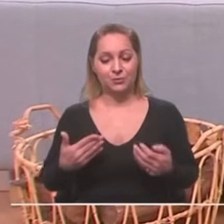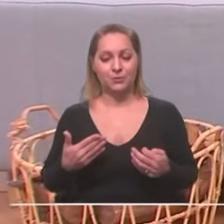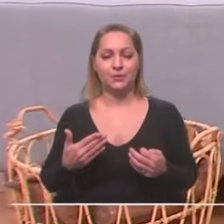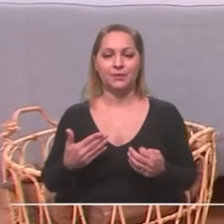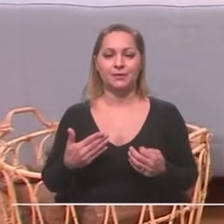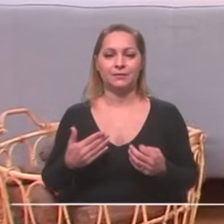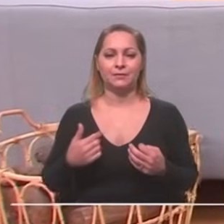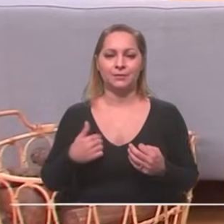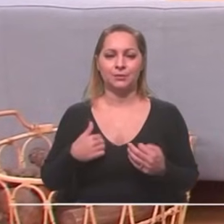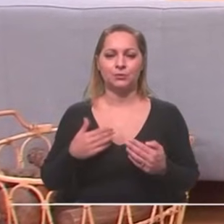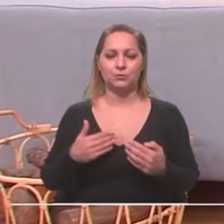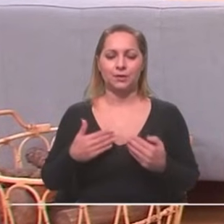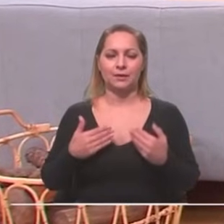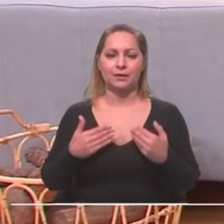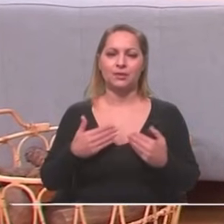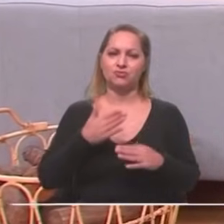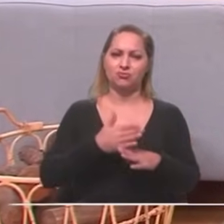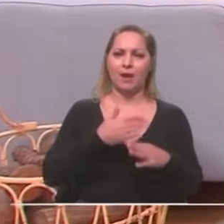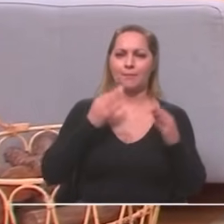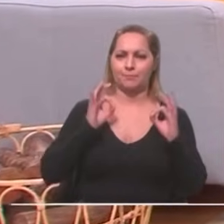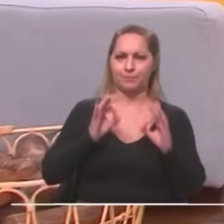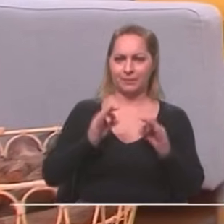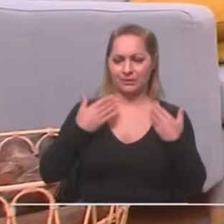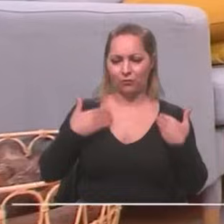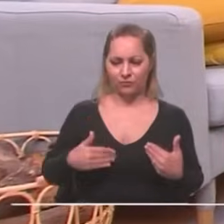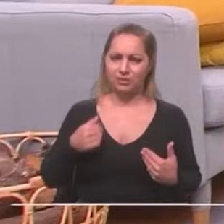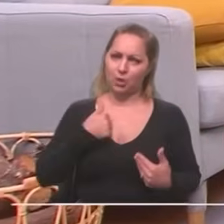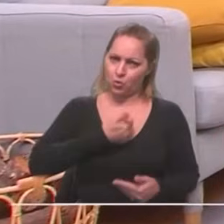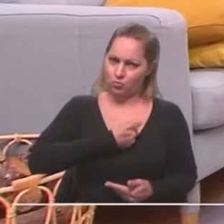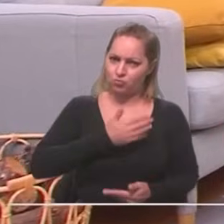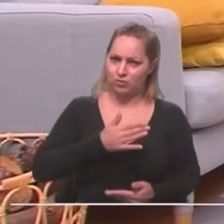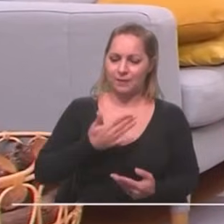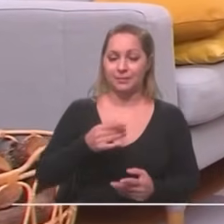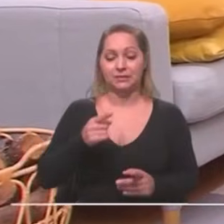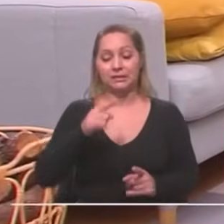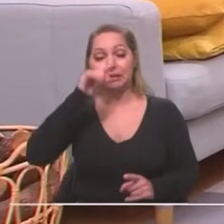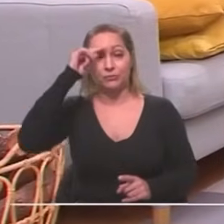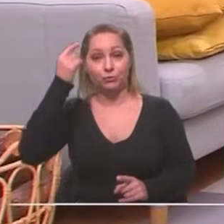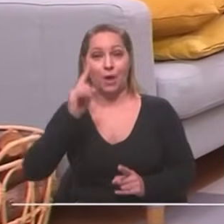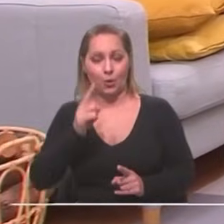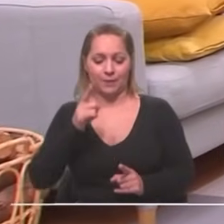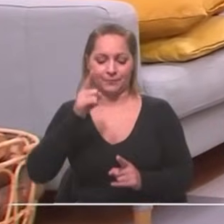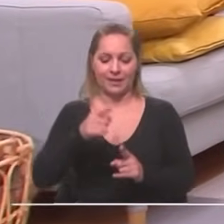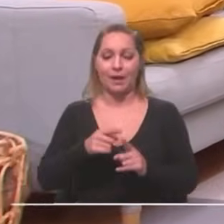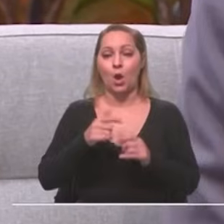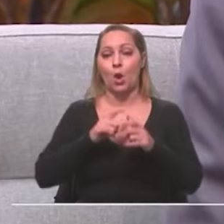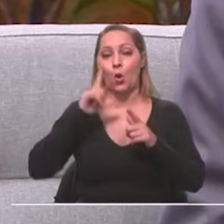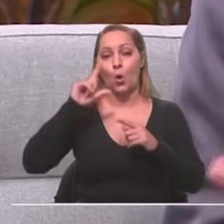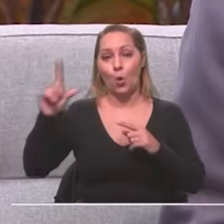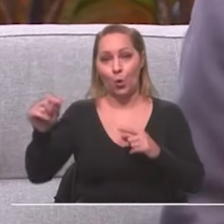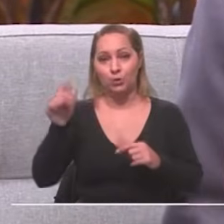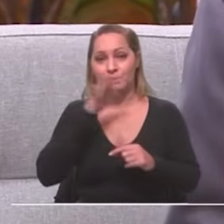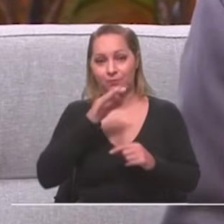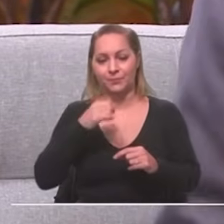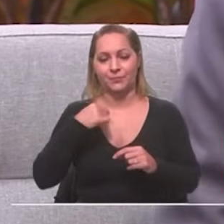bocadinho condição física na altura. Mas depois é aqueles desafios longe da família. Eu sou natural da Guarda, onde nós tínhamos que apanhar